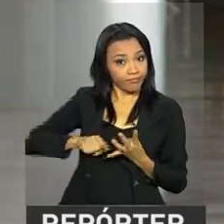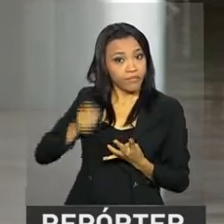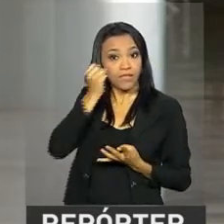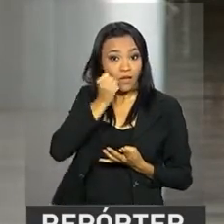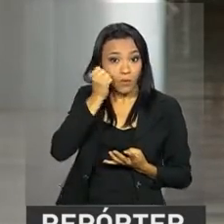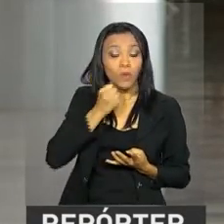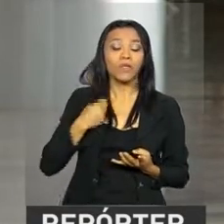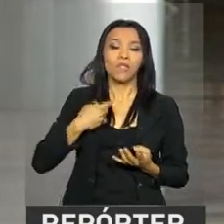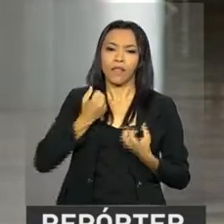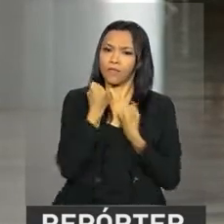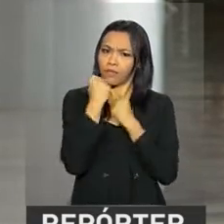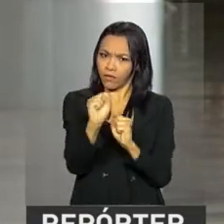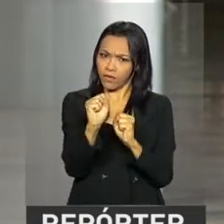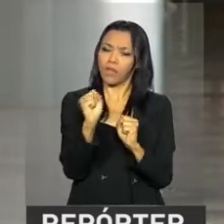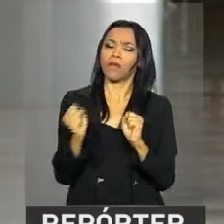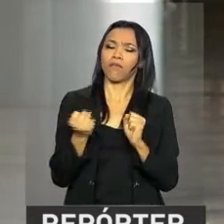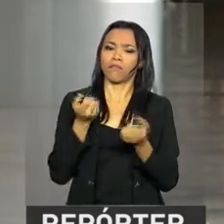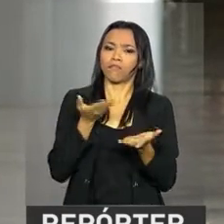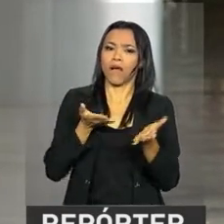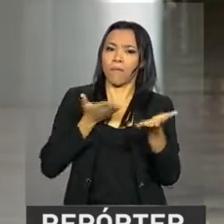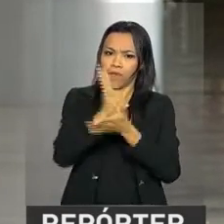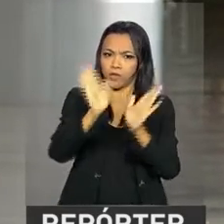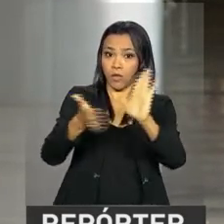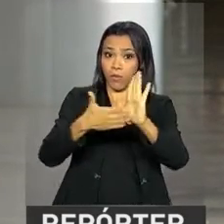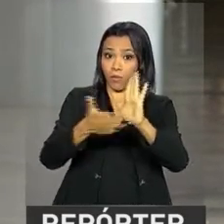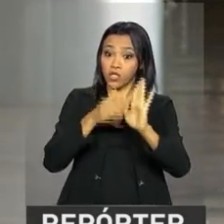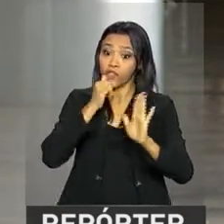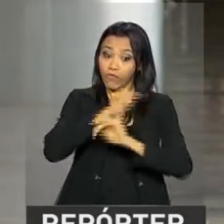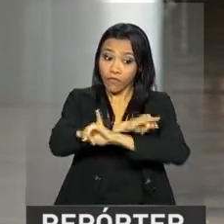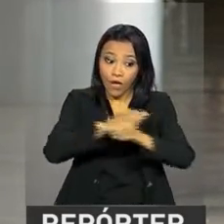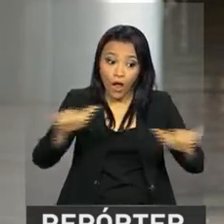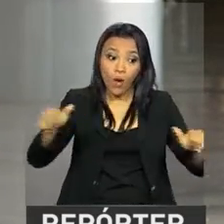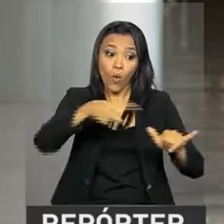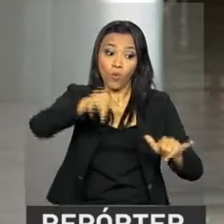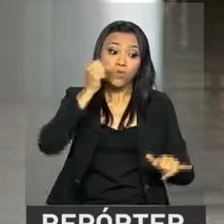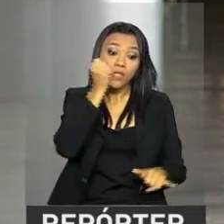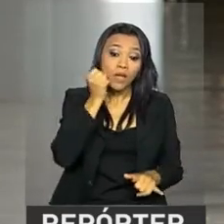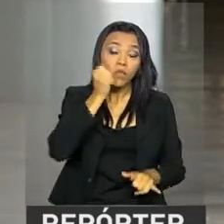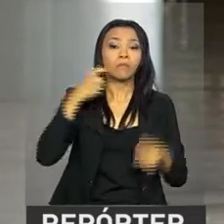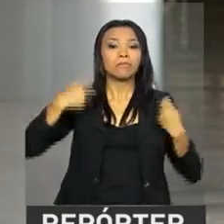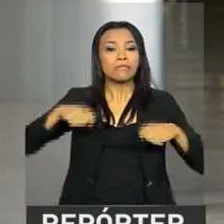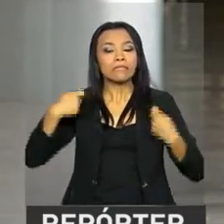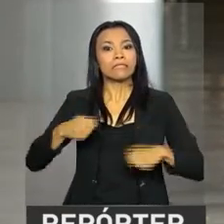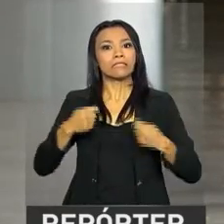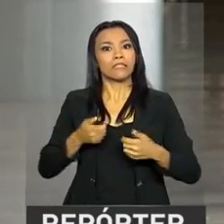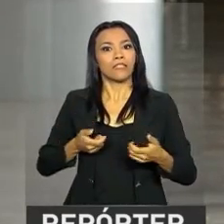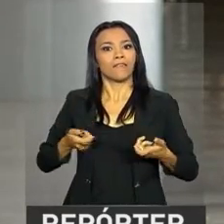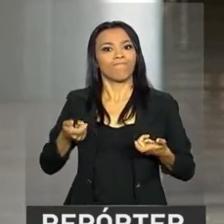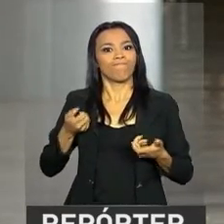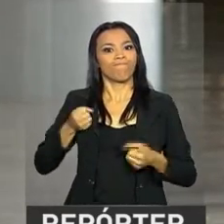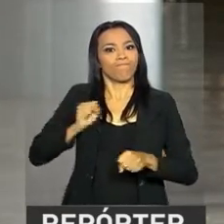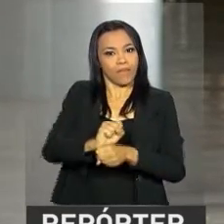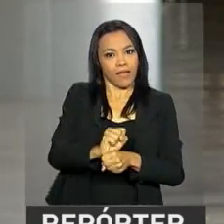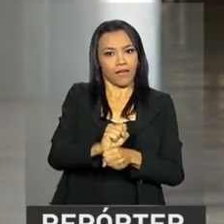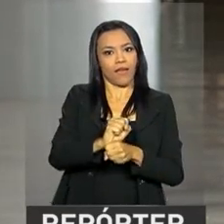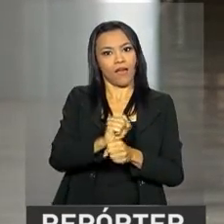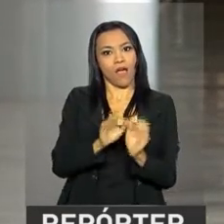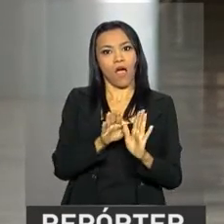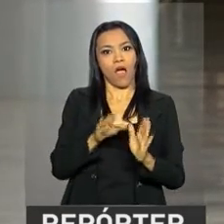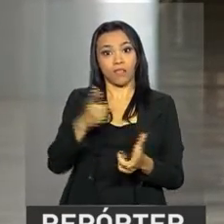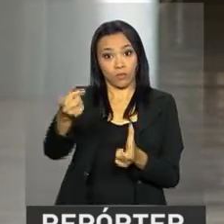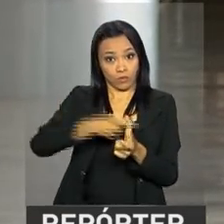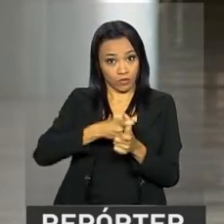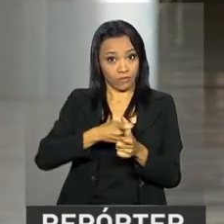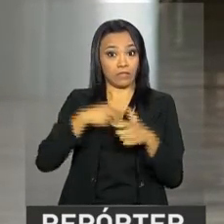a aprovação da proposta e disse aos senadores que é preciso frear o déficit nas contas públicas do brasil vamos ouvi